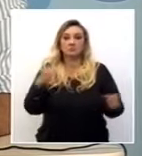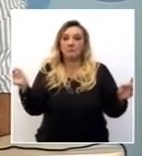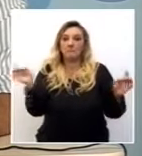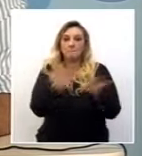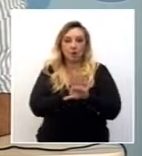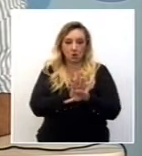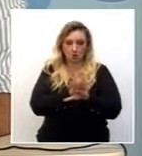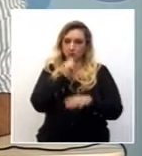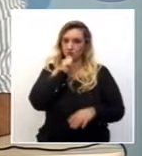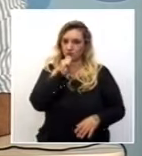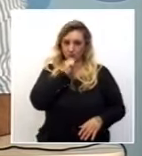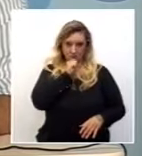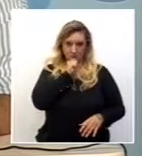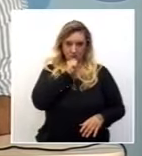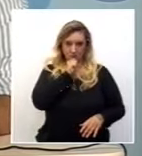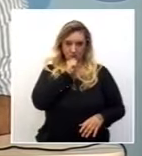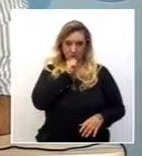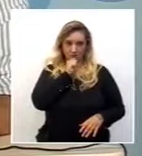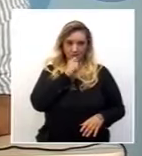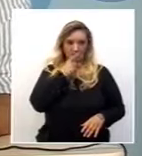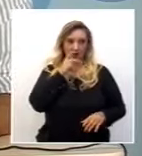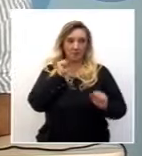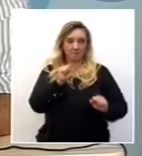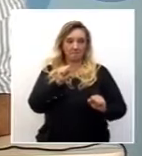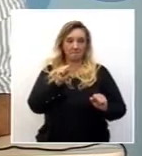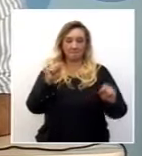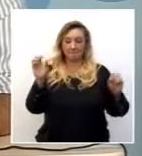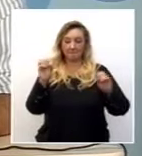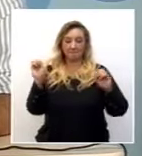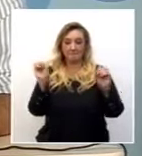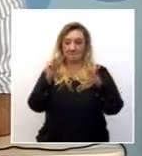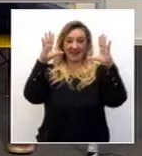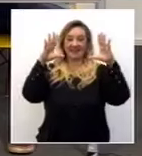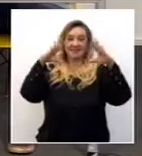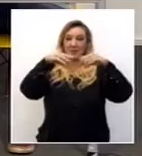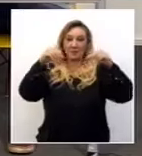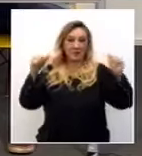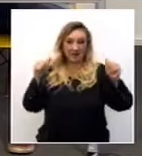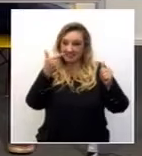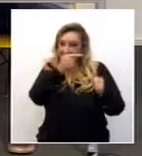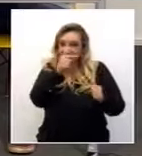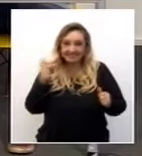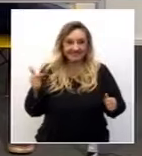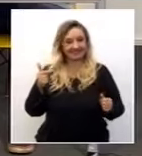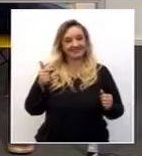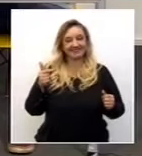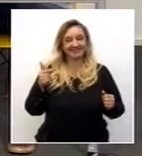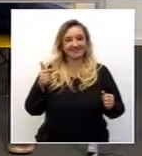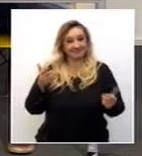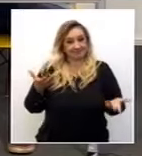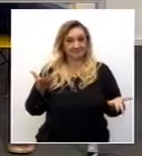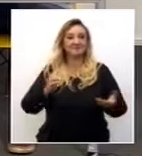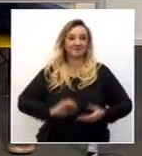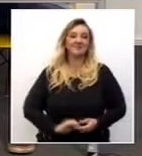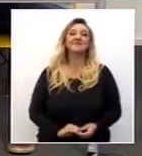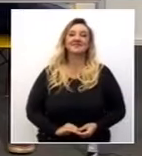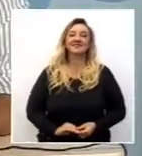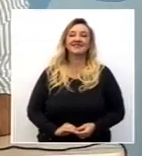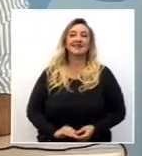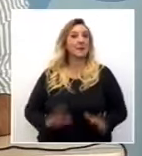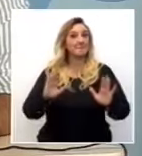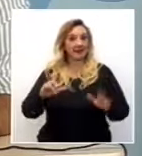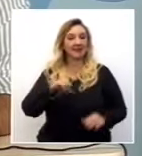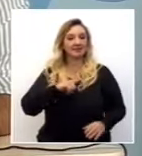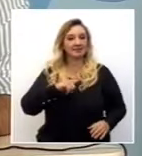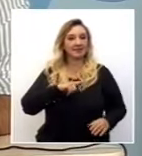pronta. Né? O tal do pode pirim-pim-pim, que a gente costuma falar, né? Não tem. Mas